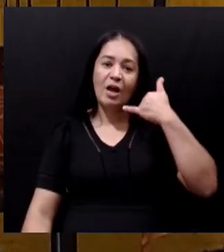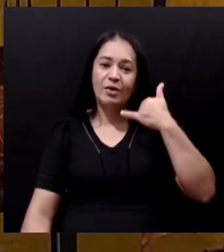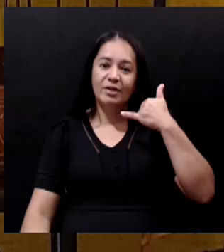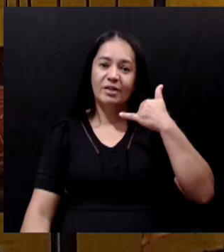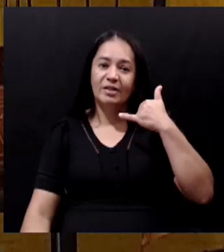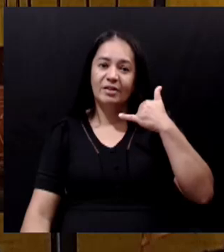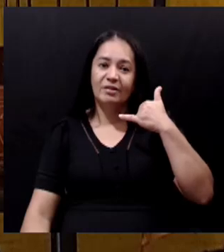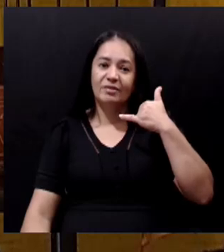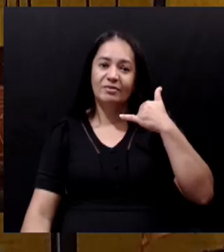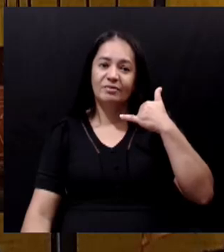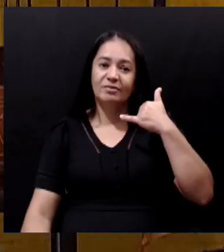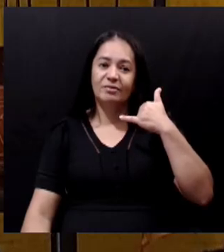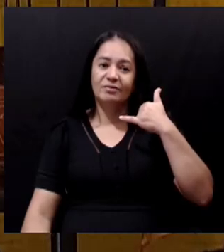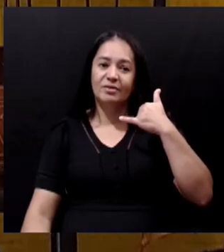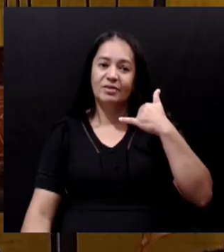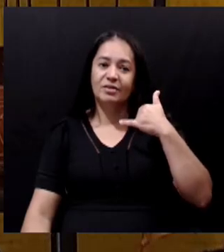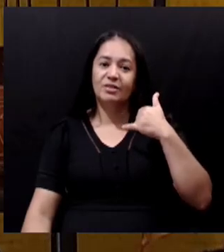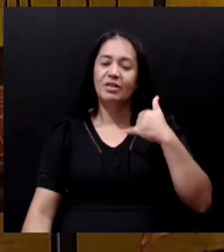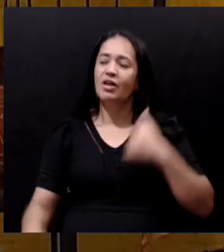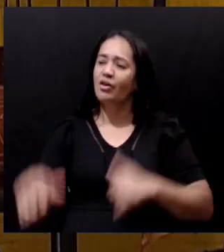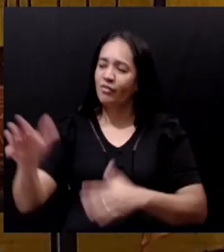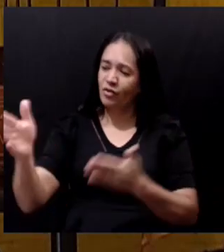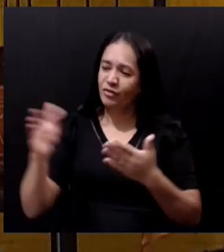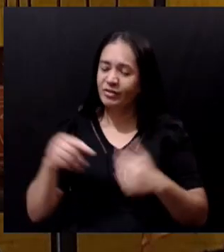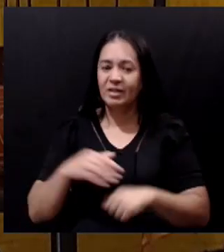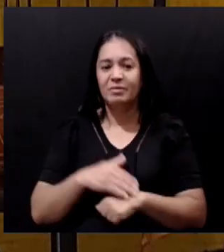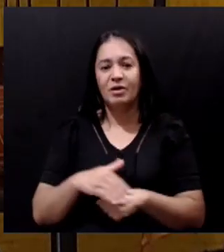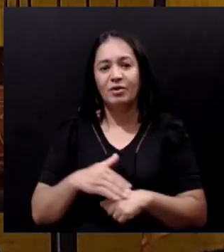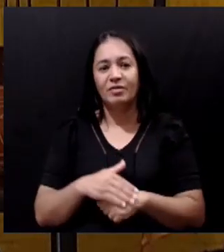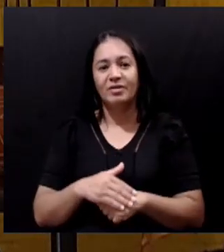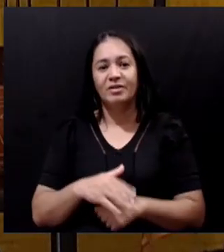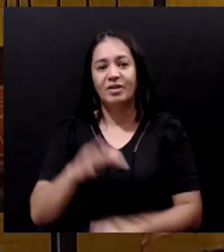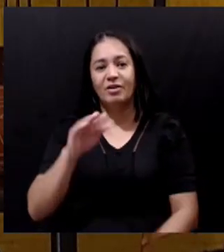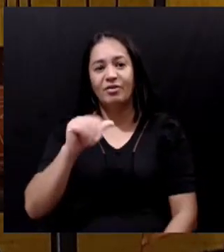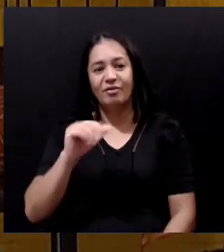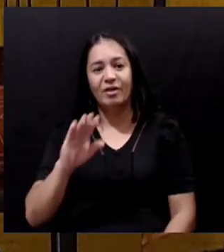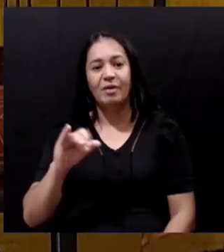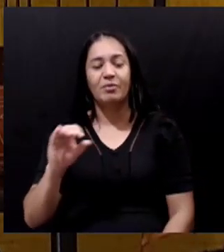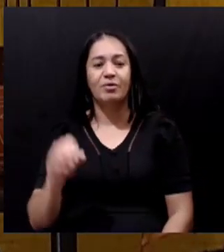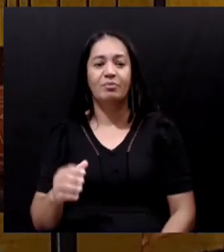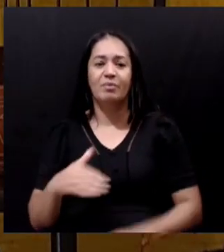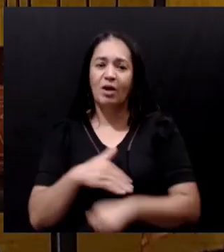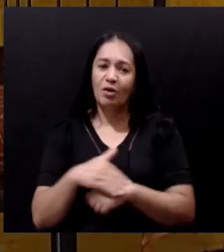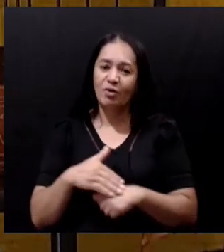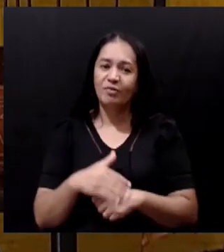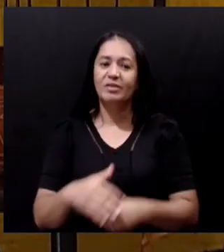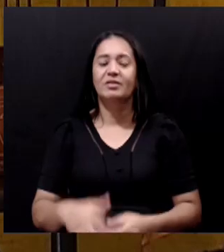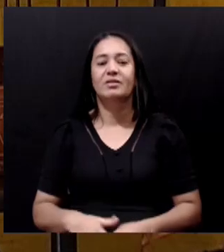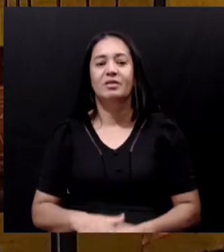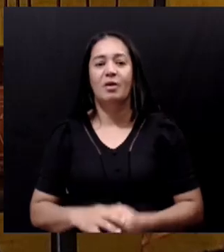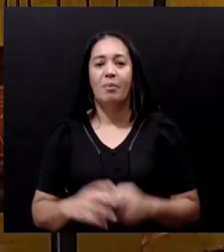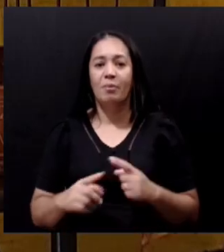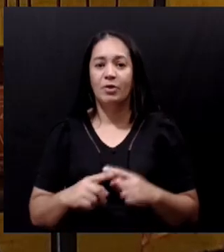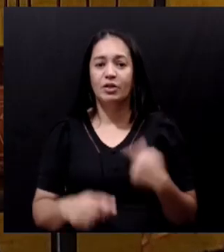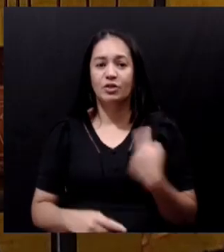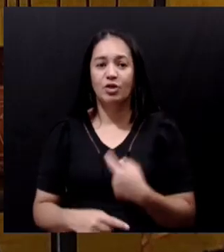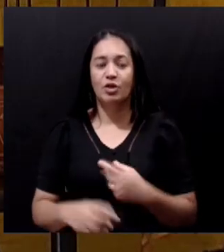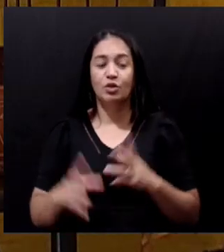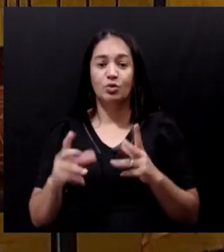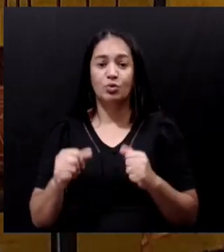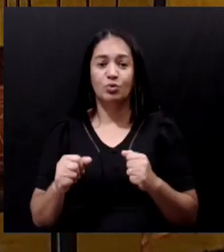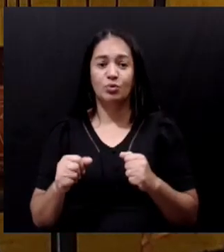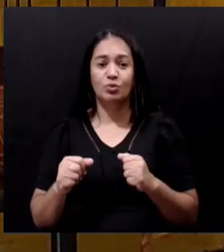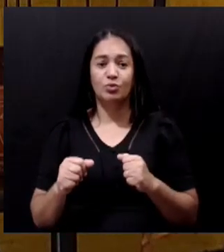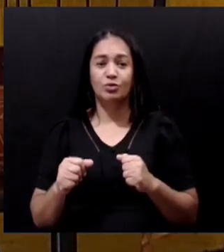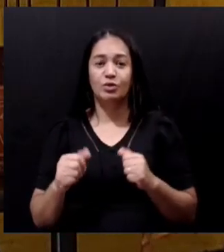eu vou chamar ele para vir aqui. Liguei pro Fábio para mais um amigo, né? Para conversar com ele, porque né, a gente estava todo mundo dentro de casa, não estava nem para ter contato com as pessoas.